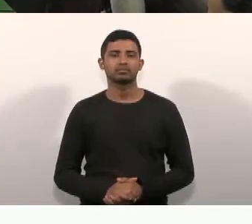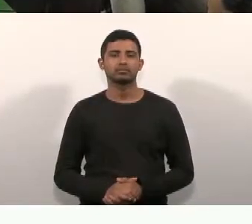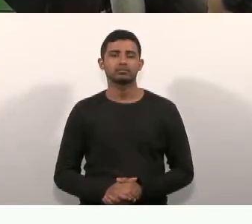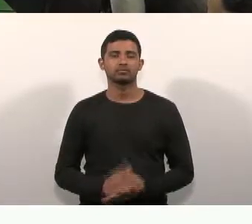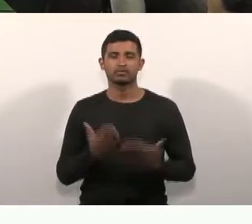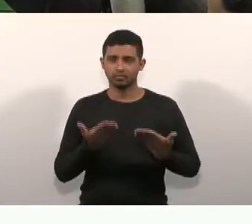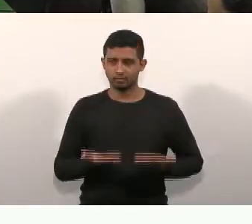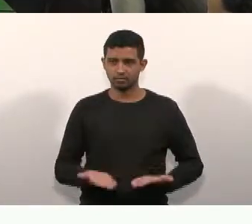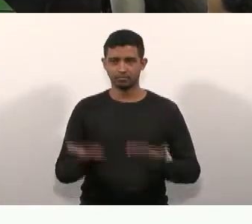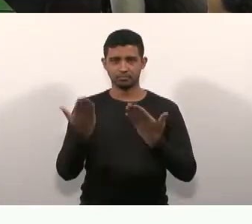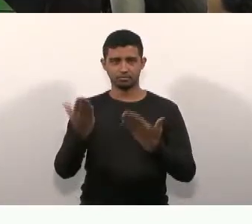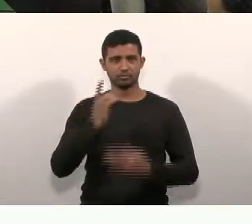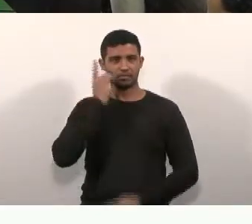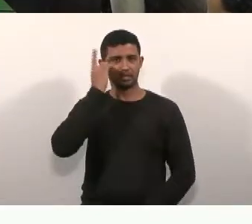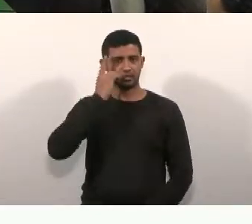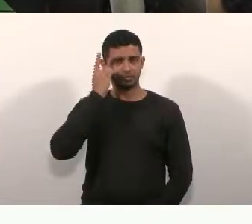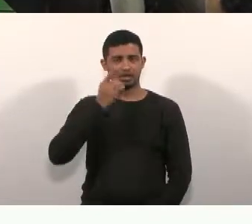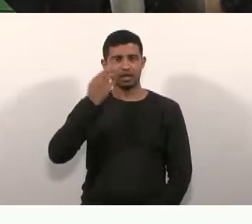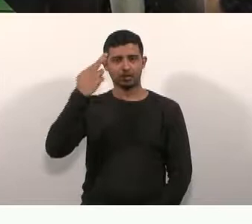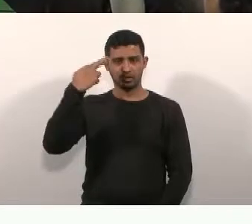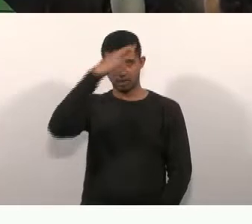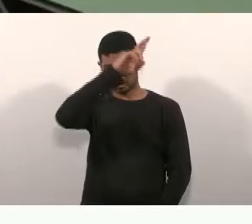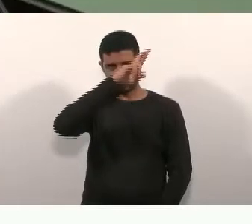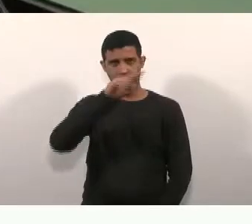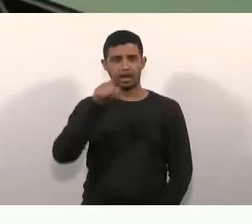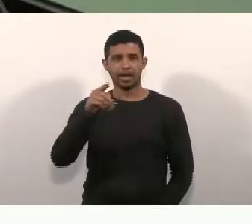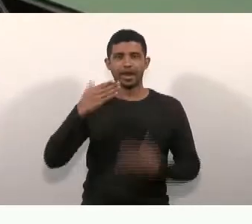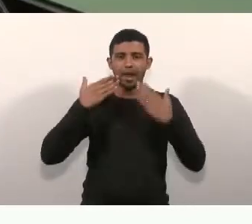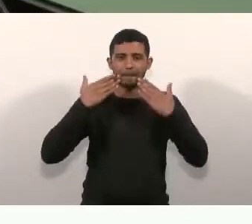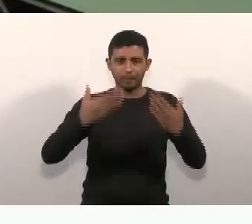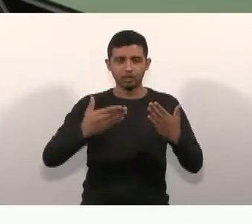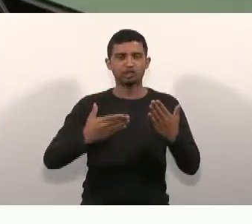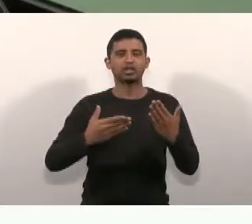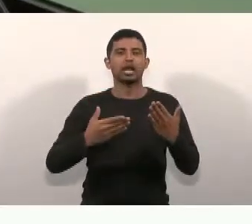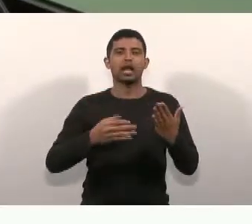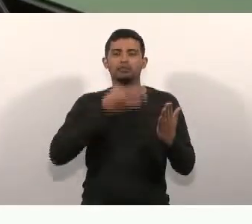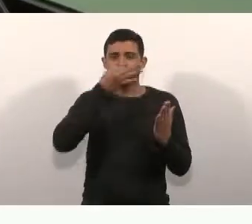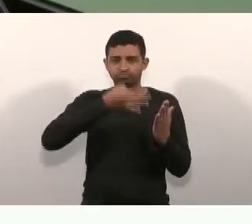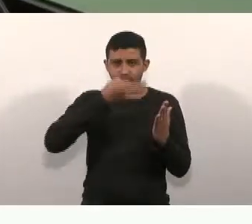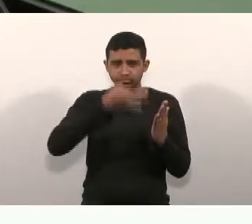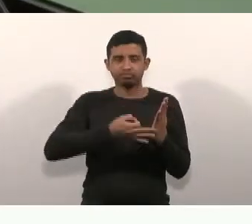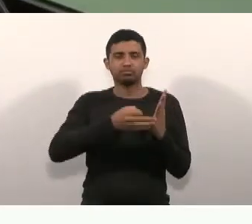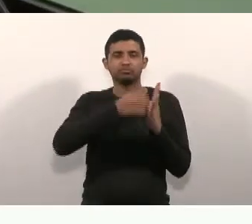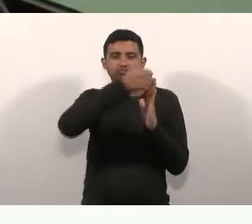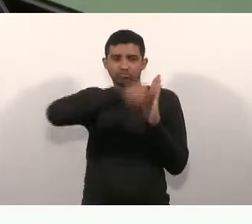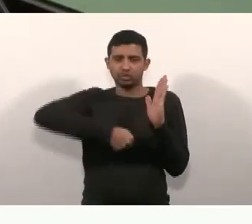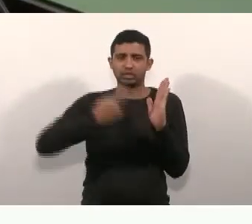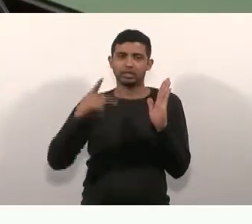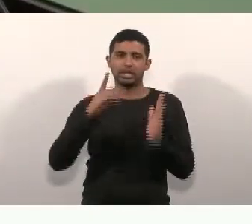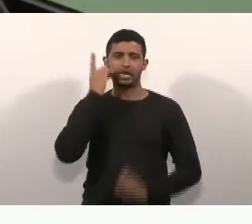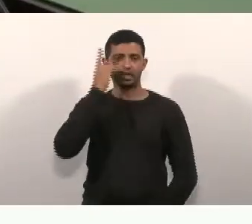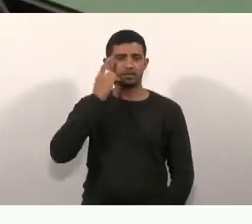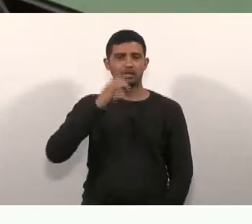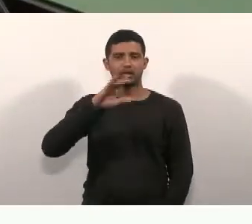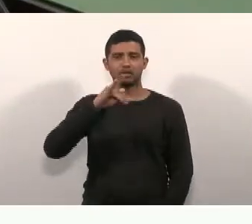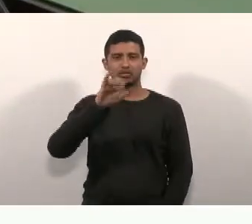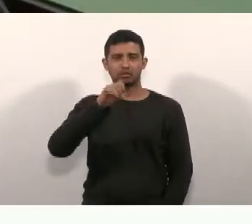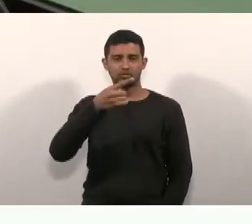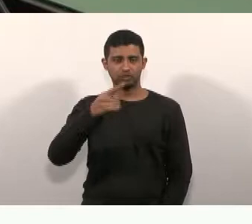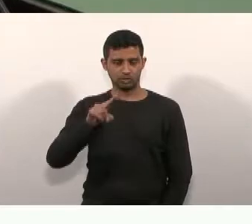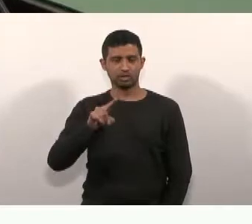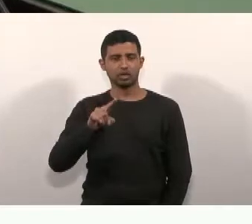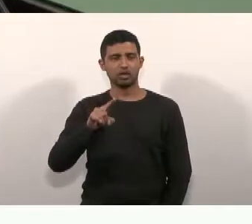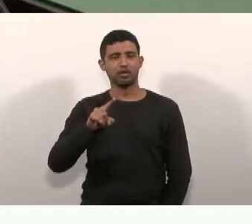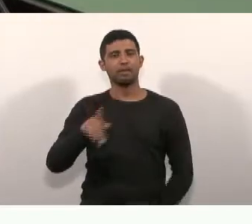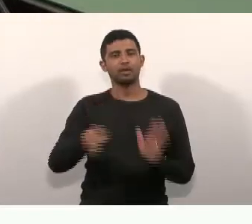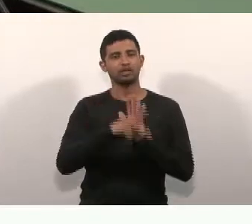ao deputado Fernando Ferreirinha, que vai apresentar os pareceres emitidos pelo deputado Chicão Bulhões dos projetos que ficaram